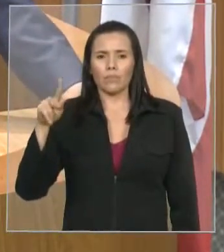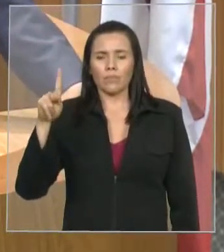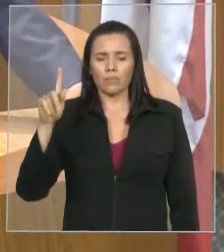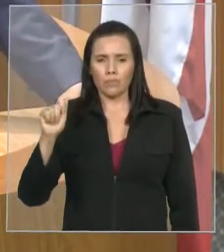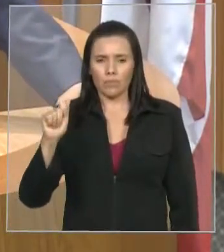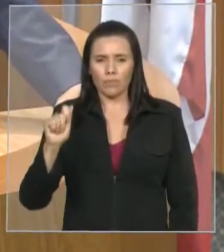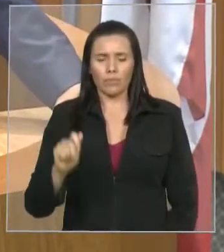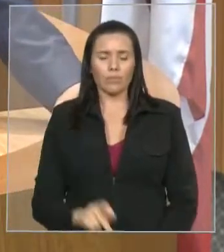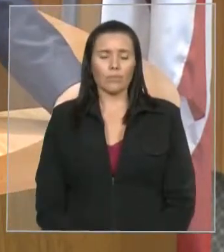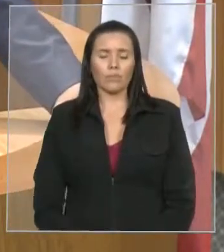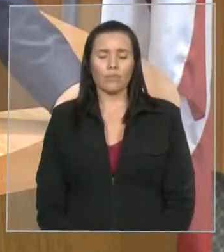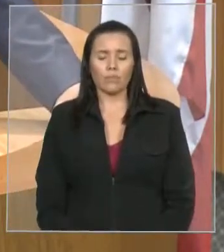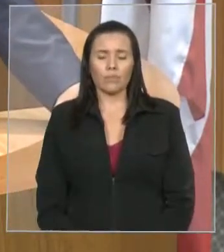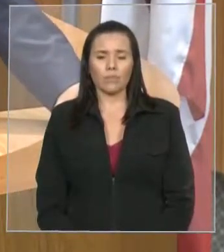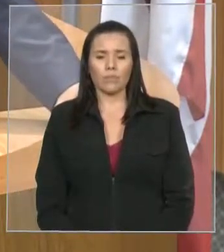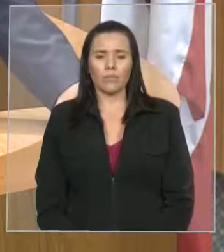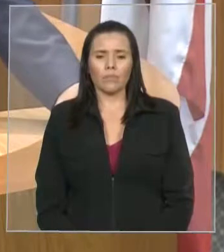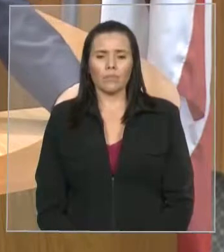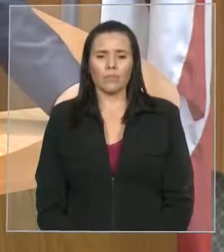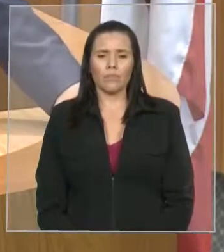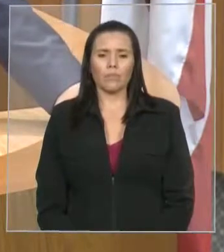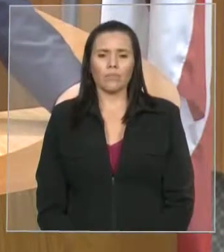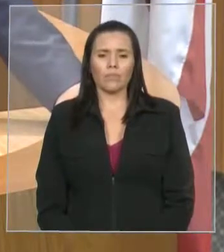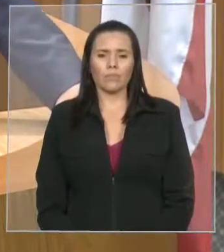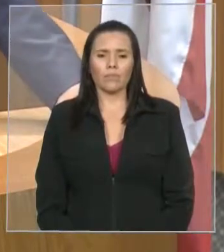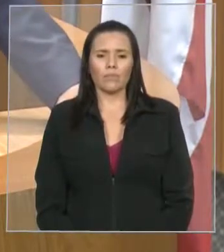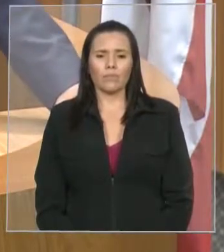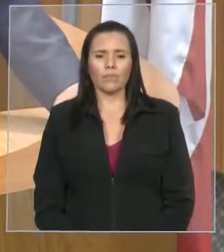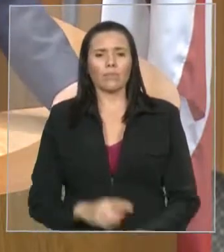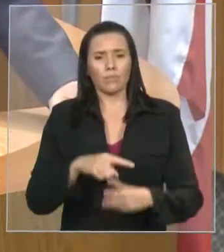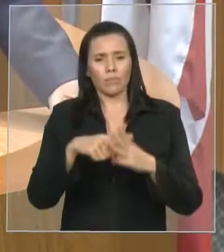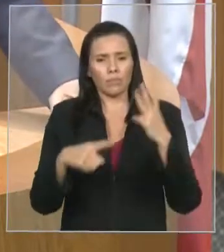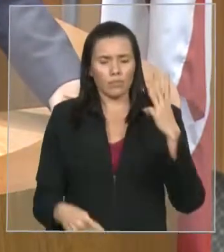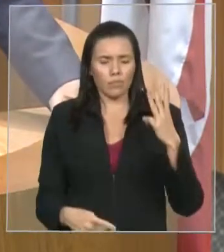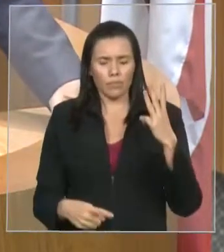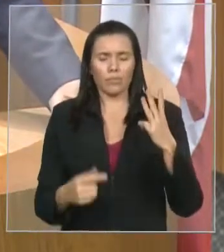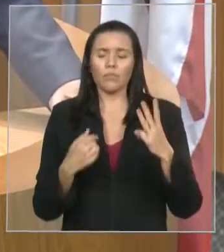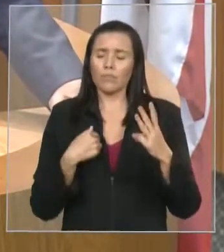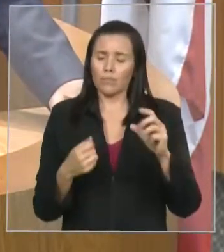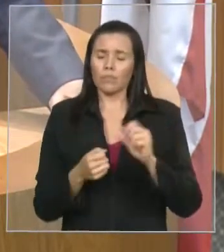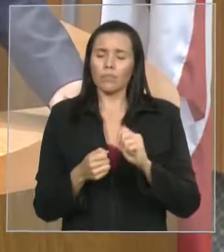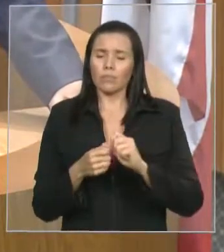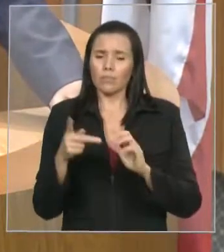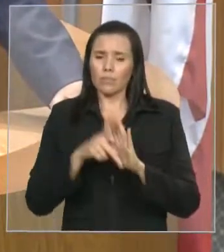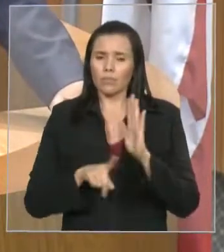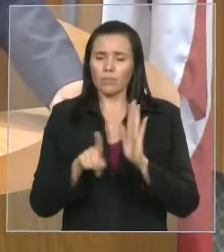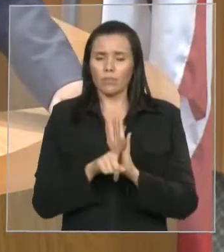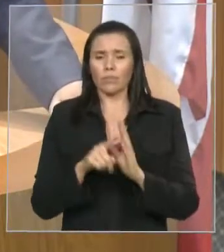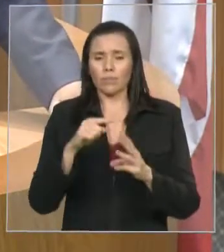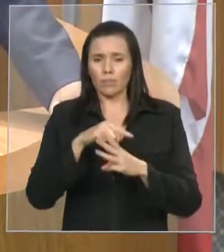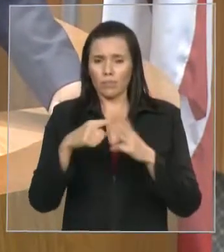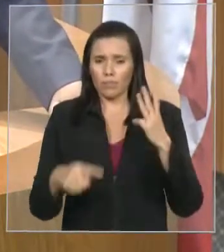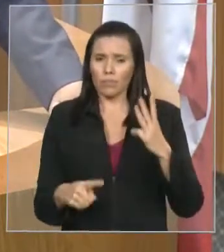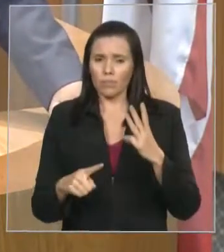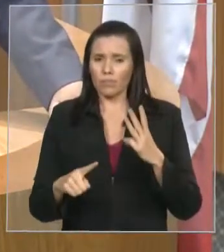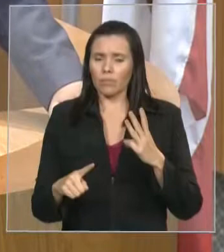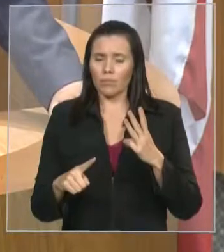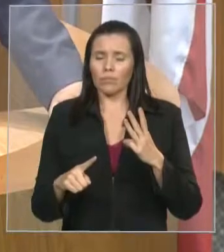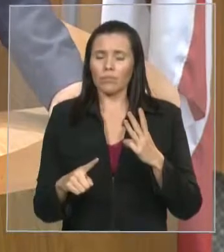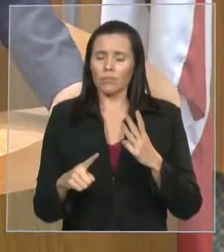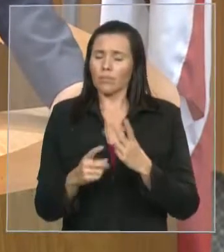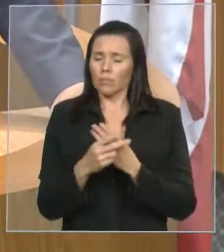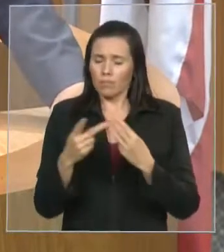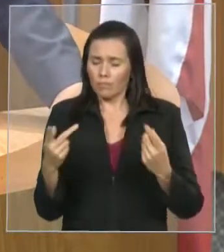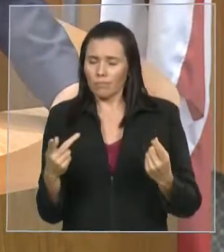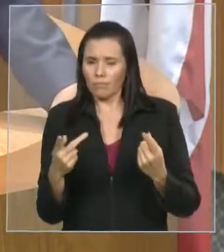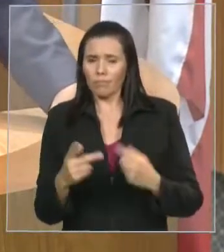Imperatriz, esses três eventos, nós propusemos projetos de lei e esta casa aprovou para